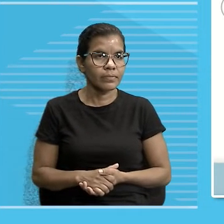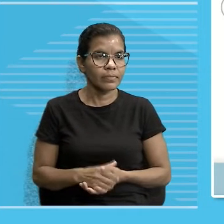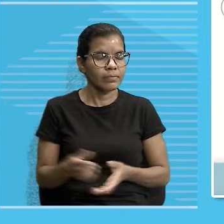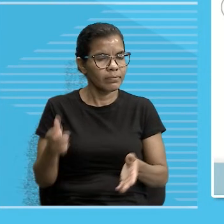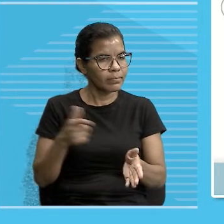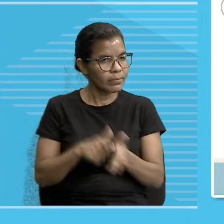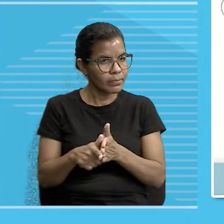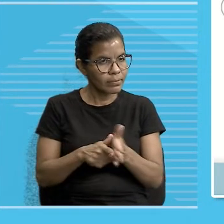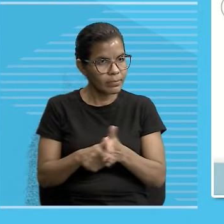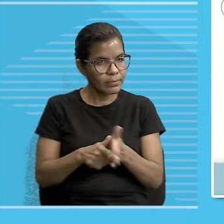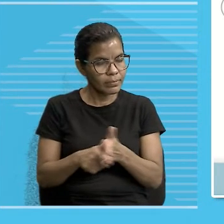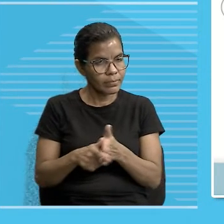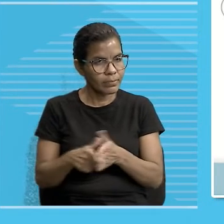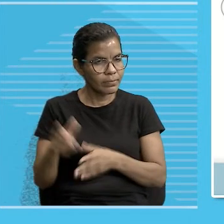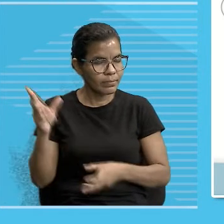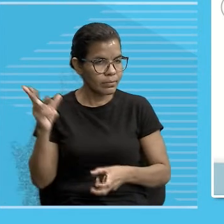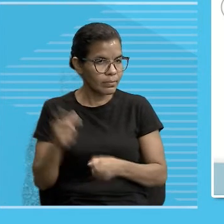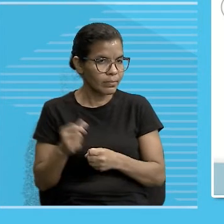Analise direitinho o cálculo.